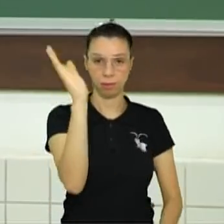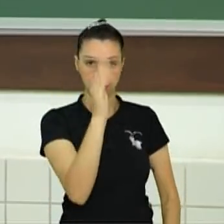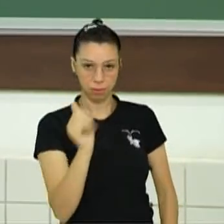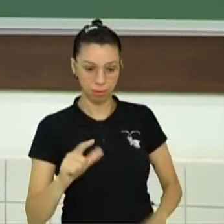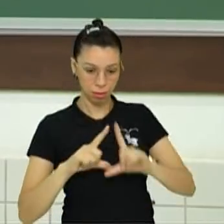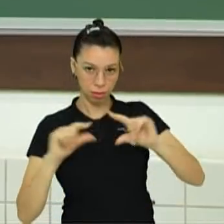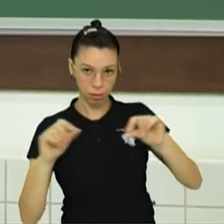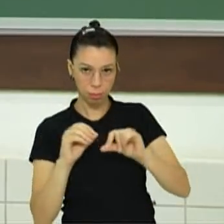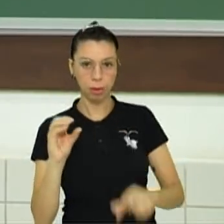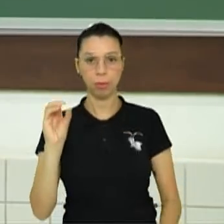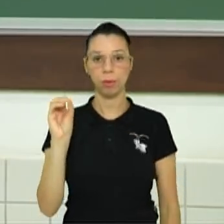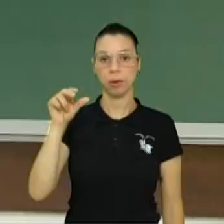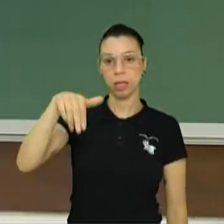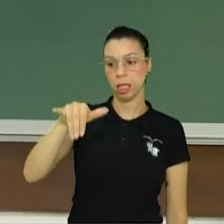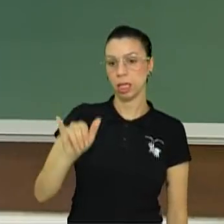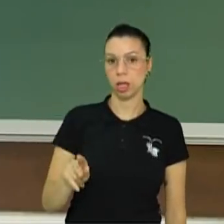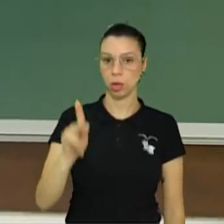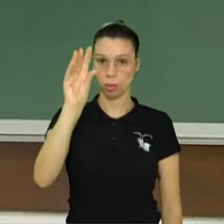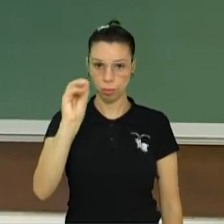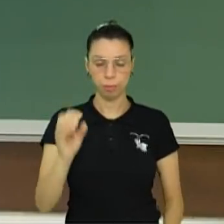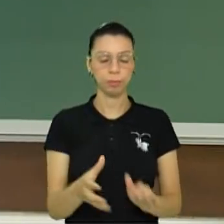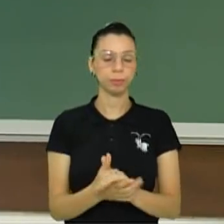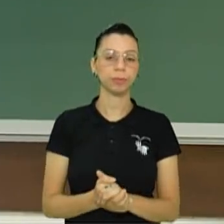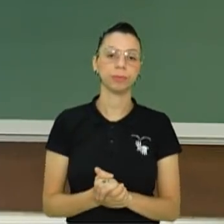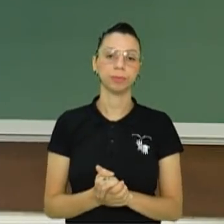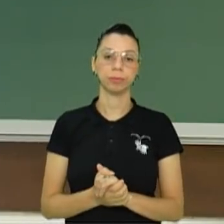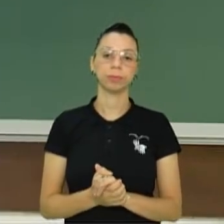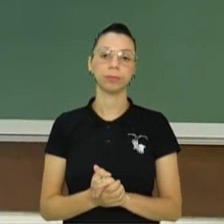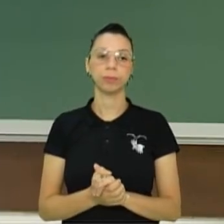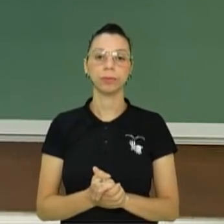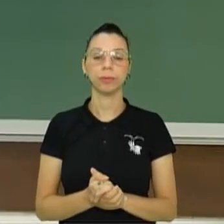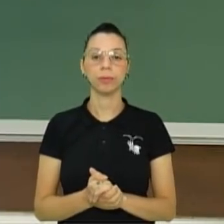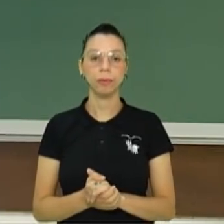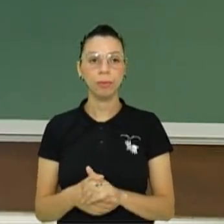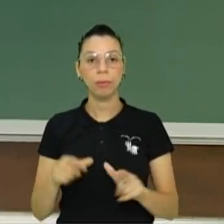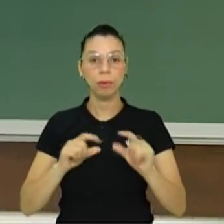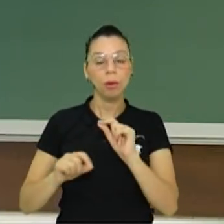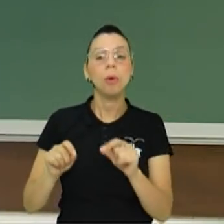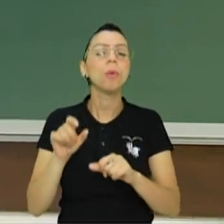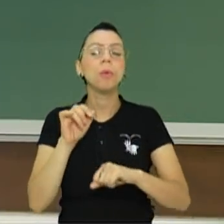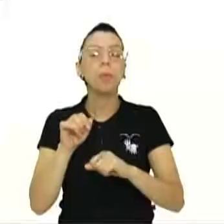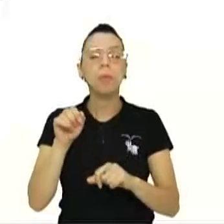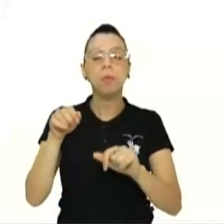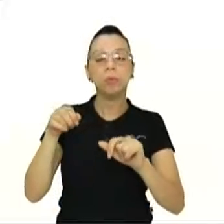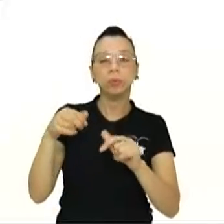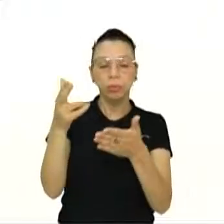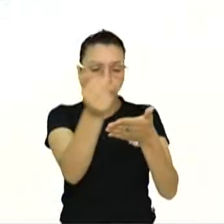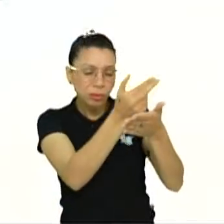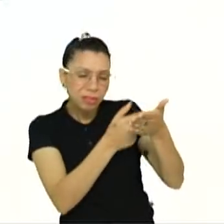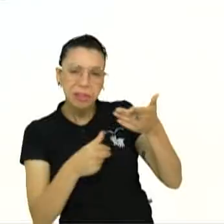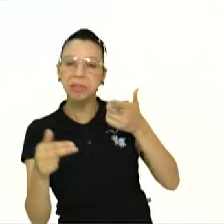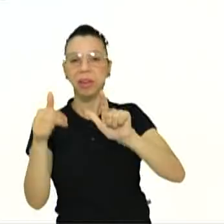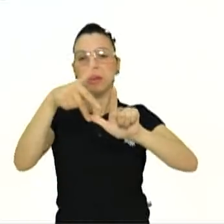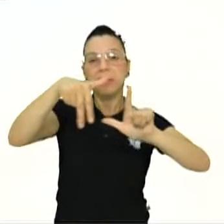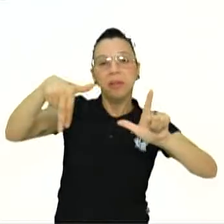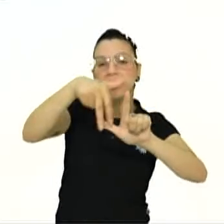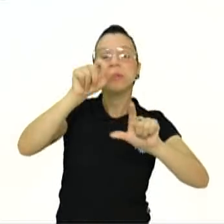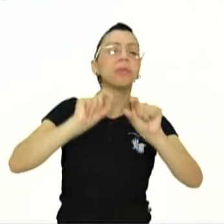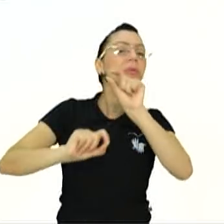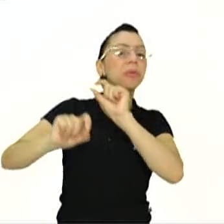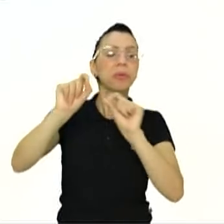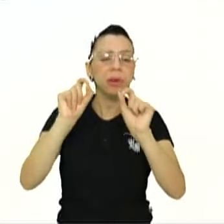anime. Destacam-se principalmente pelos seus olhos grandes, muito bem